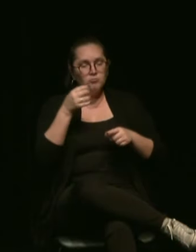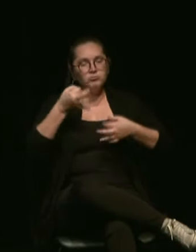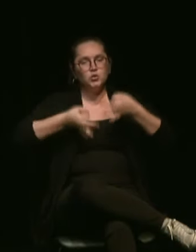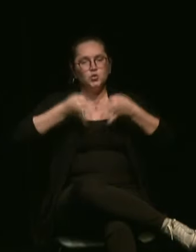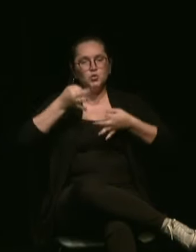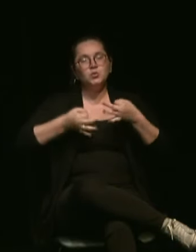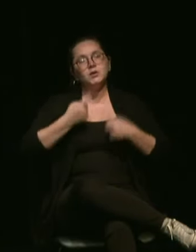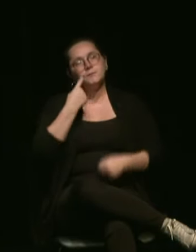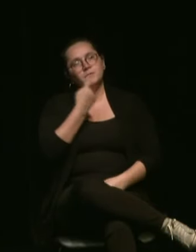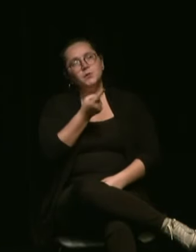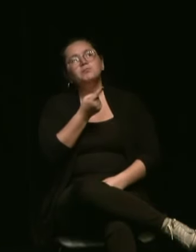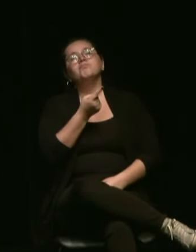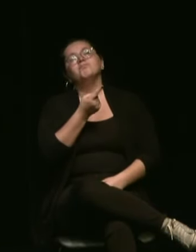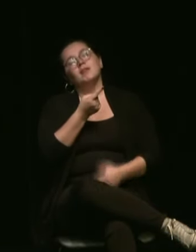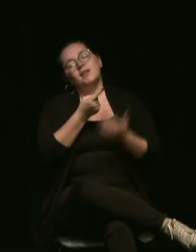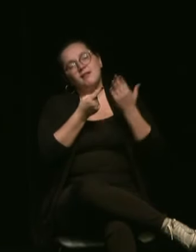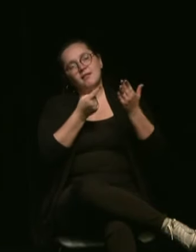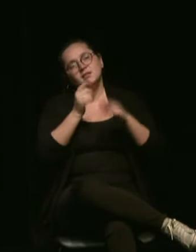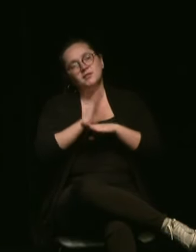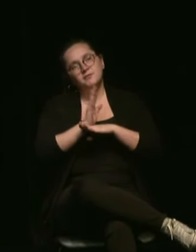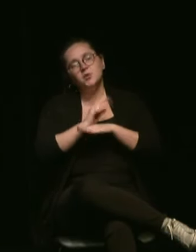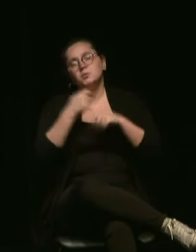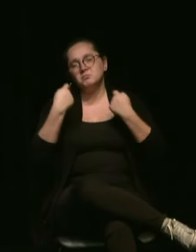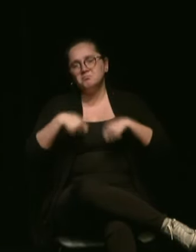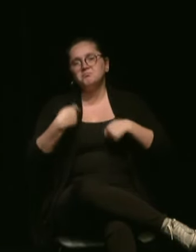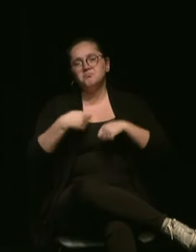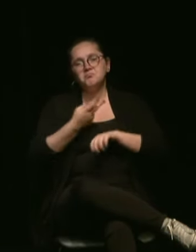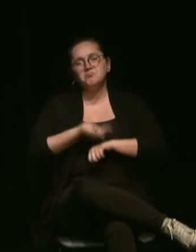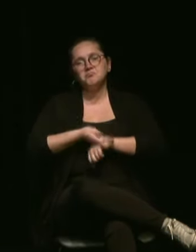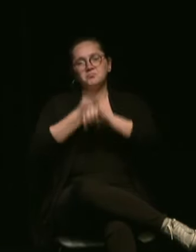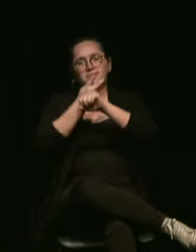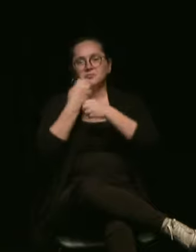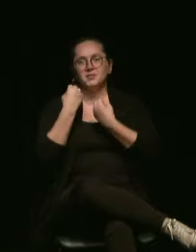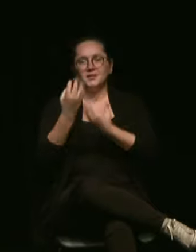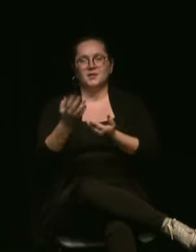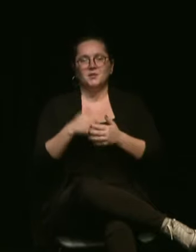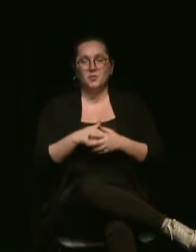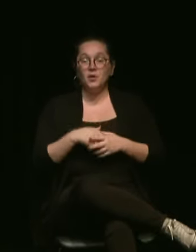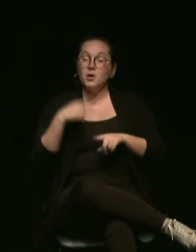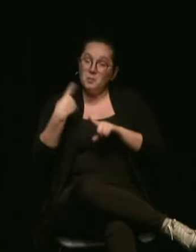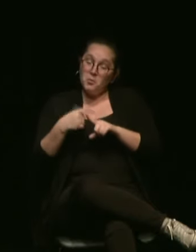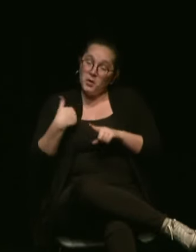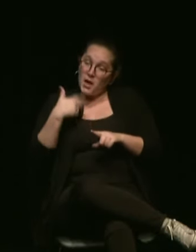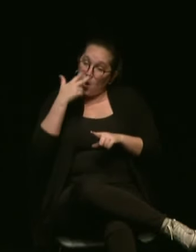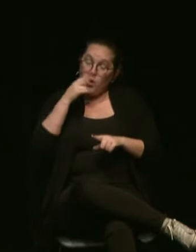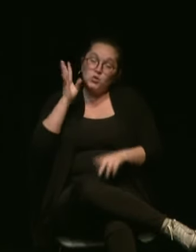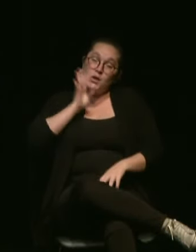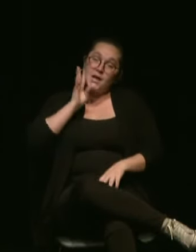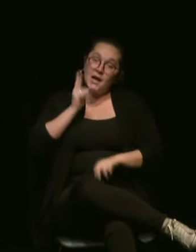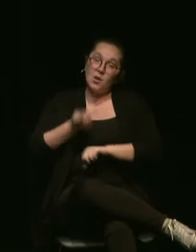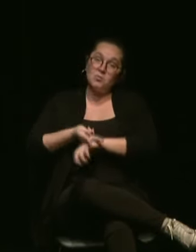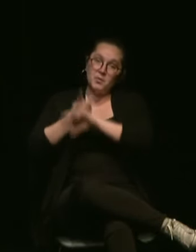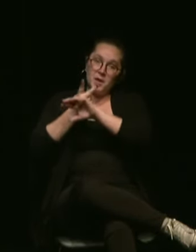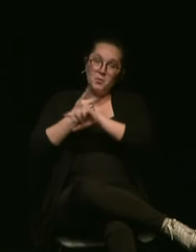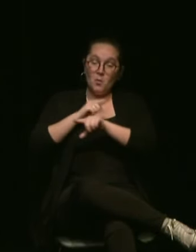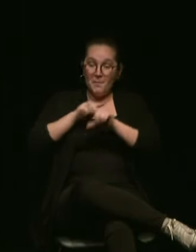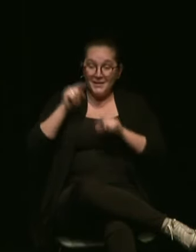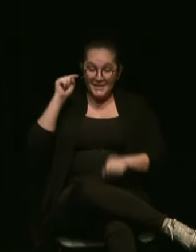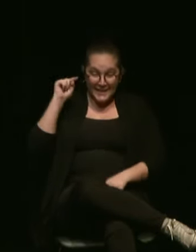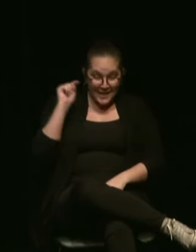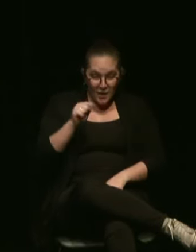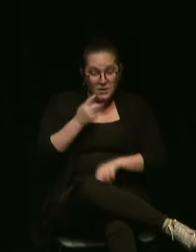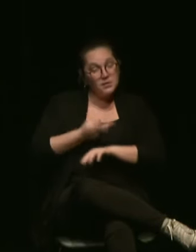merecia ser premiado. Prêmios de cinema eu acho que são bacanas, não são fundamentais, mas são bacanas, mas esse para o Coutinho